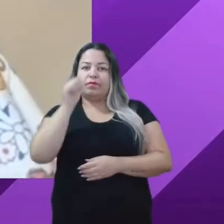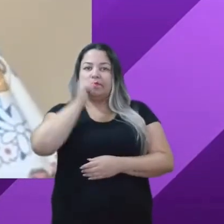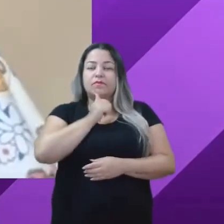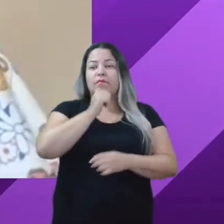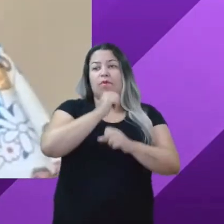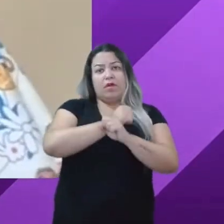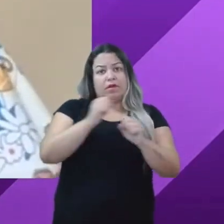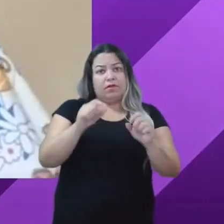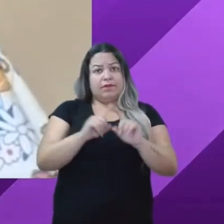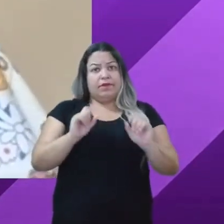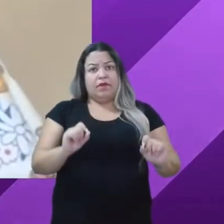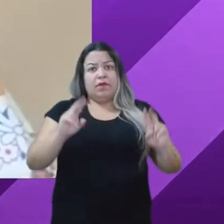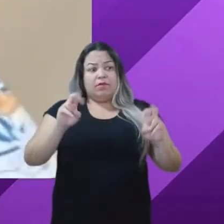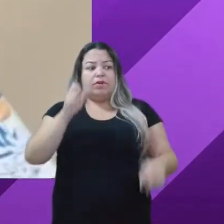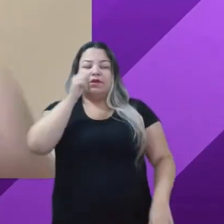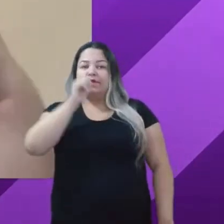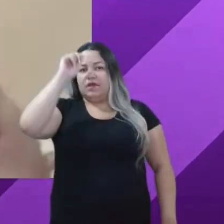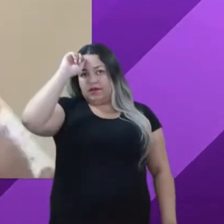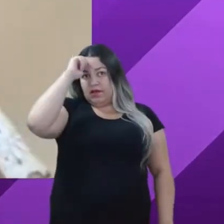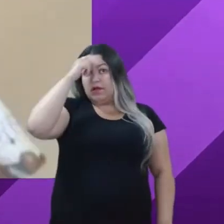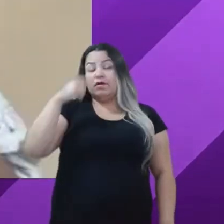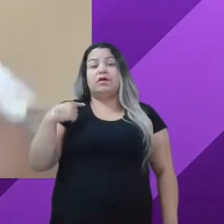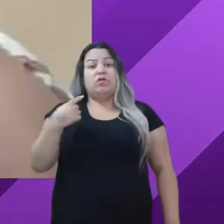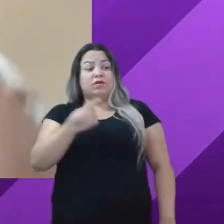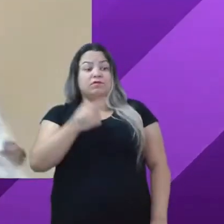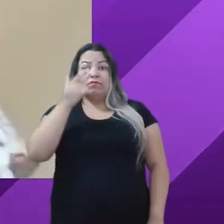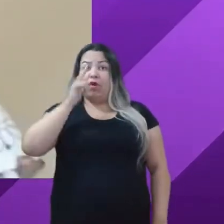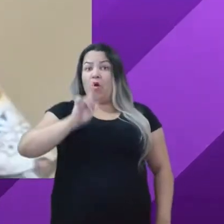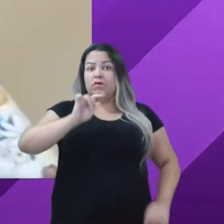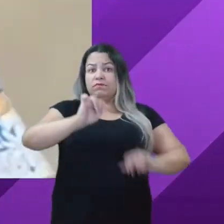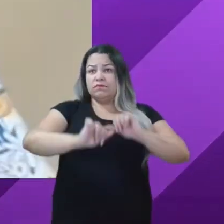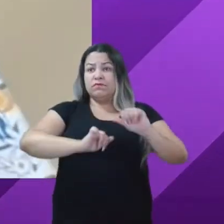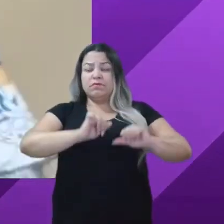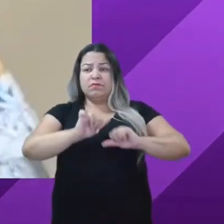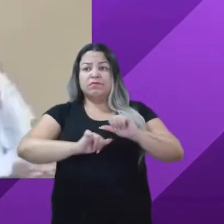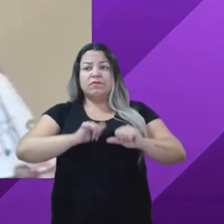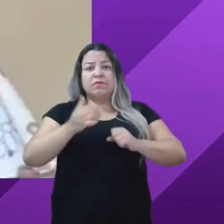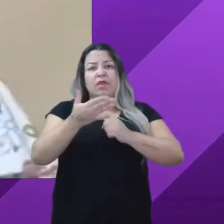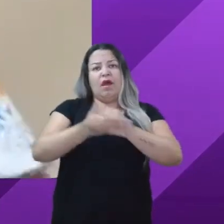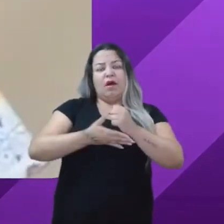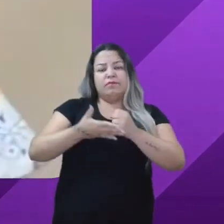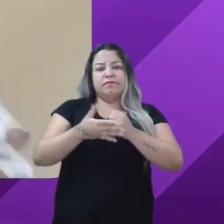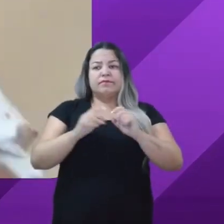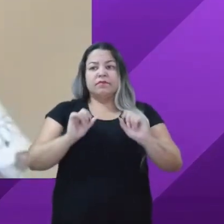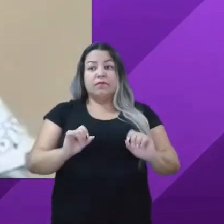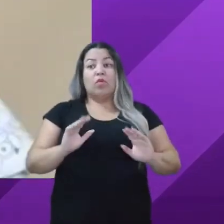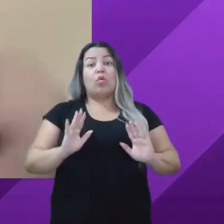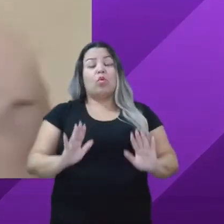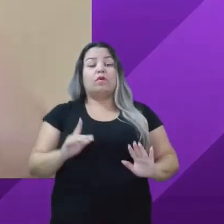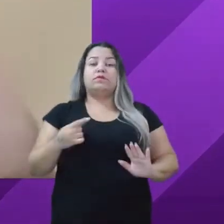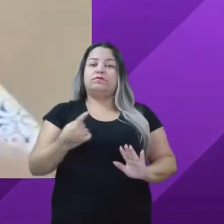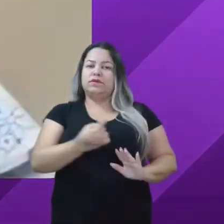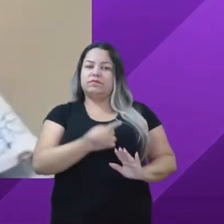capaz, e, sobretudo, mulheres negras. Então, a gente ainda não conseguiu inverter, né? Nós somos ainda a base da pirâmide. Quando a gente vai falar